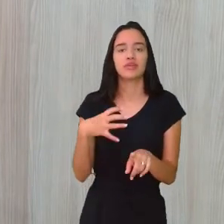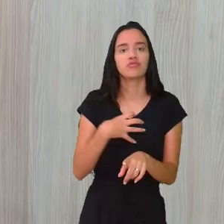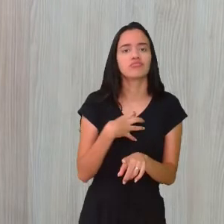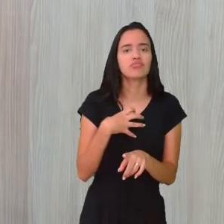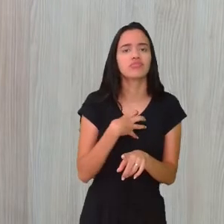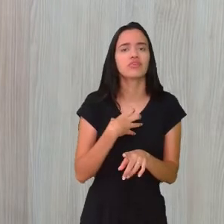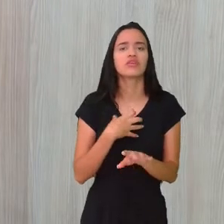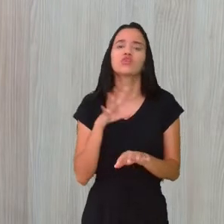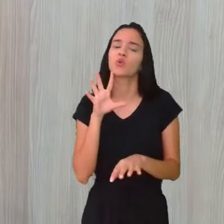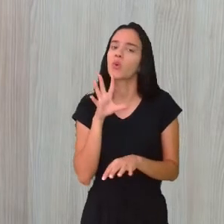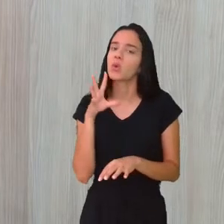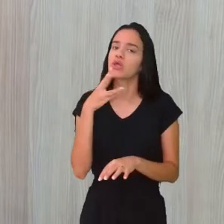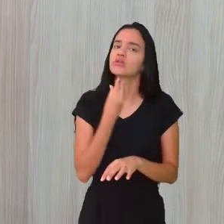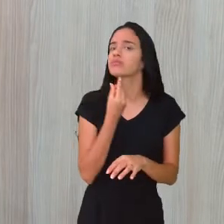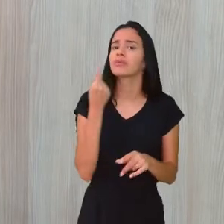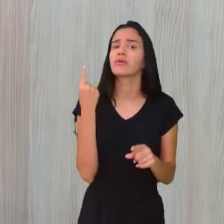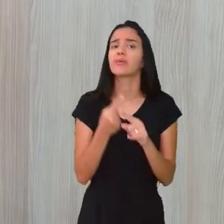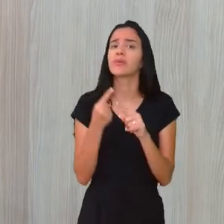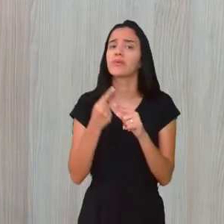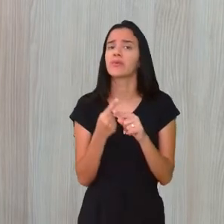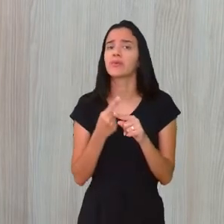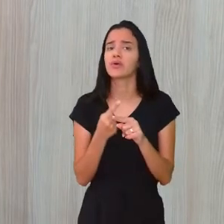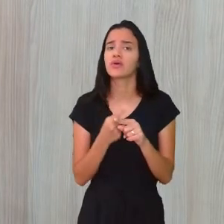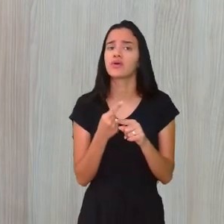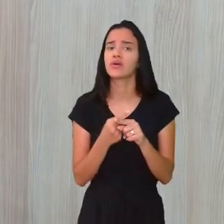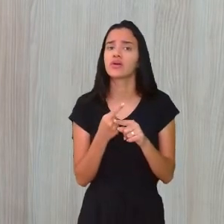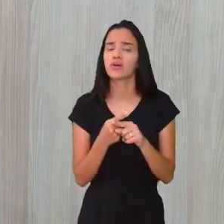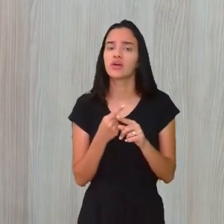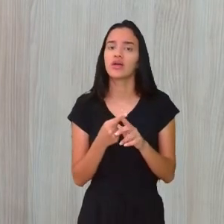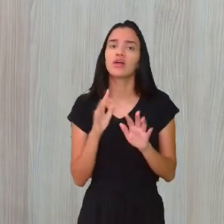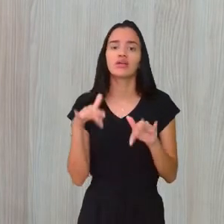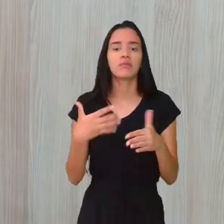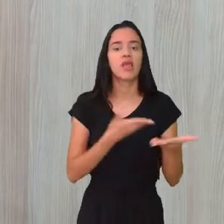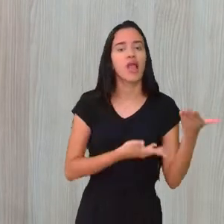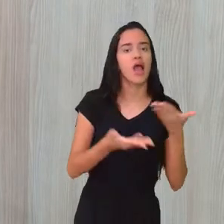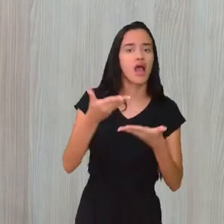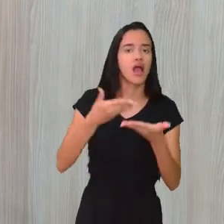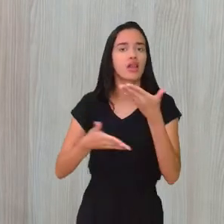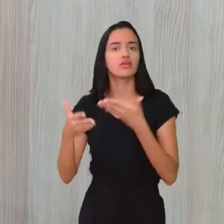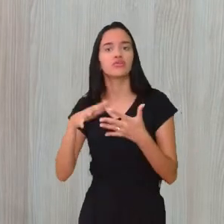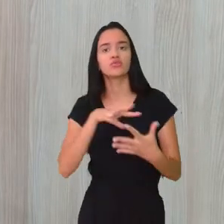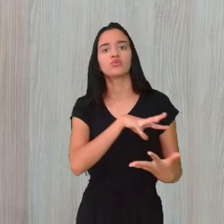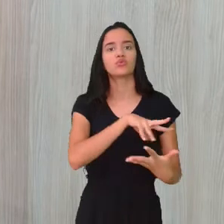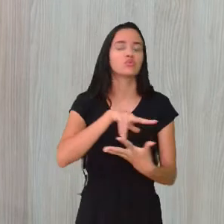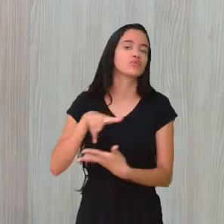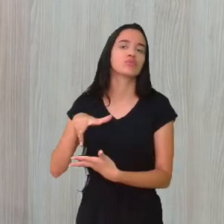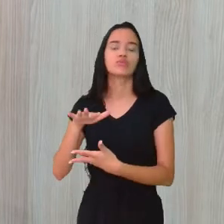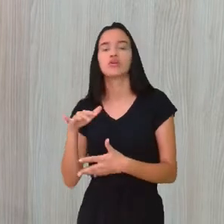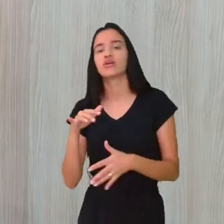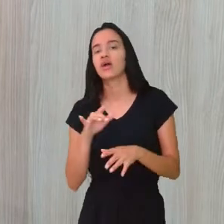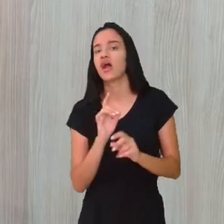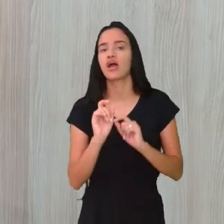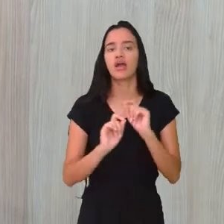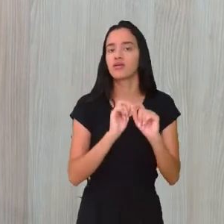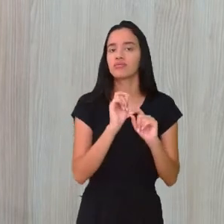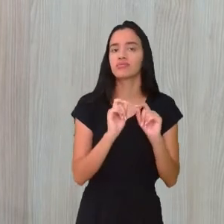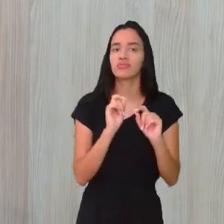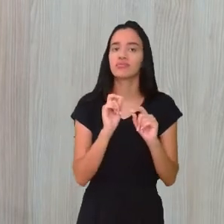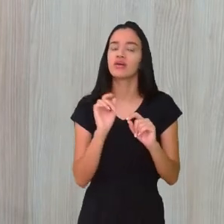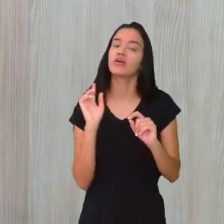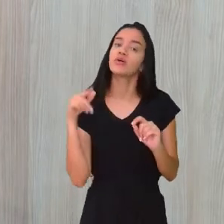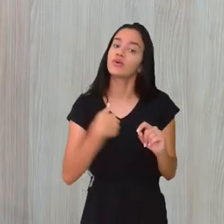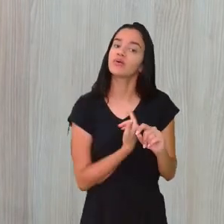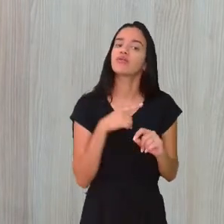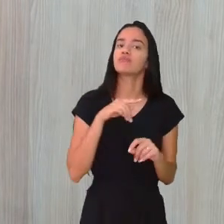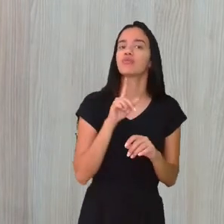de conhecimento. E por quê? Porque elas refletem sobre a relação do ser no mundo. Isso. E o ser no mundo é o que a